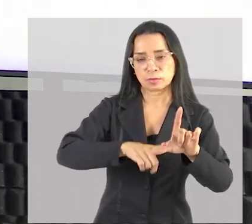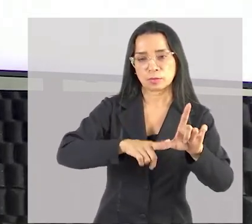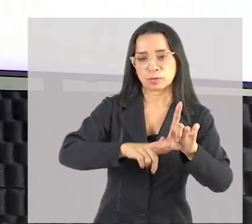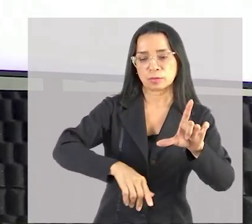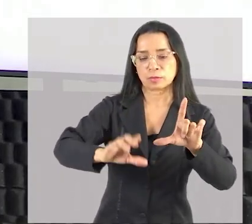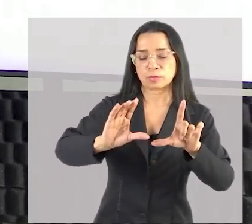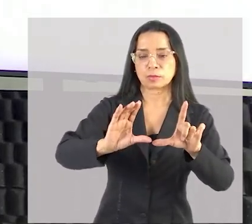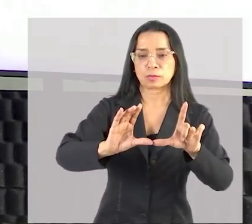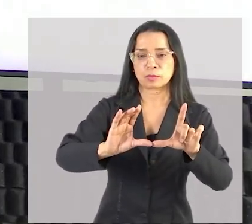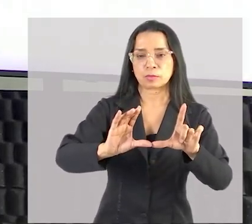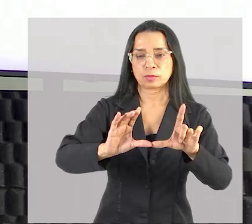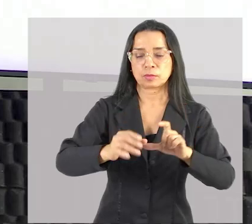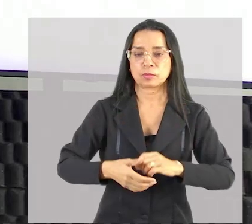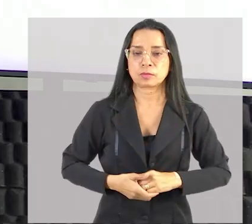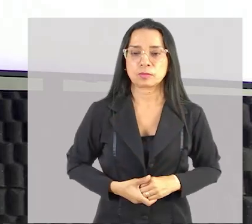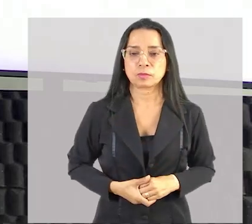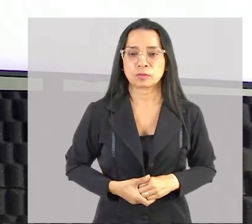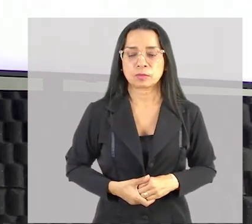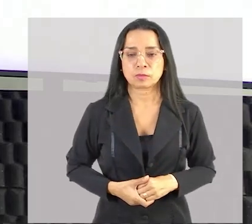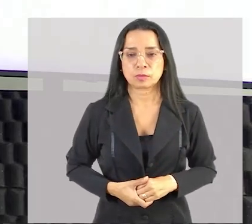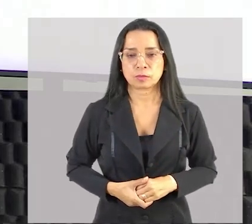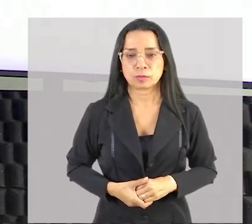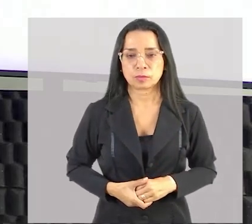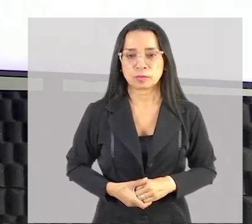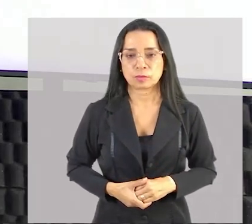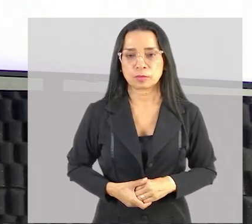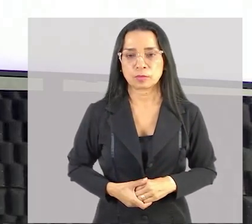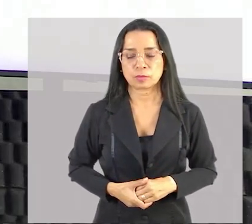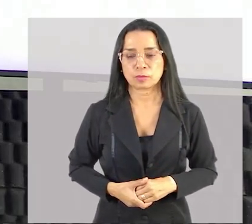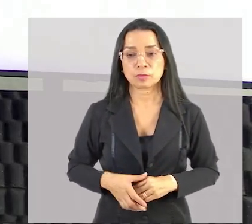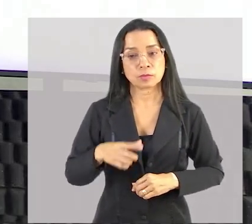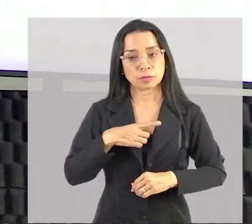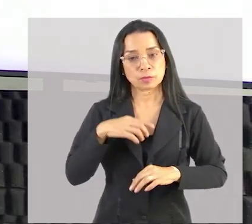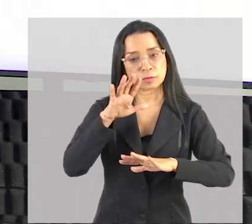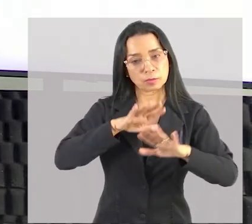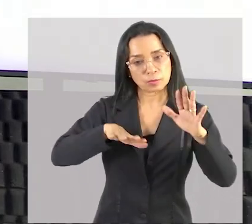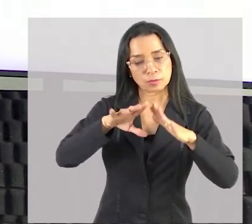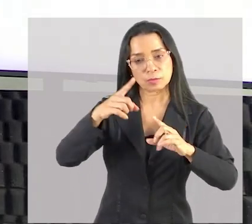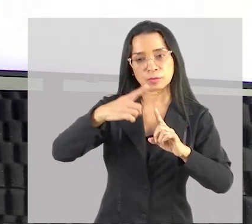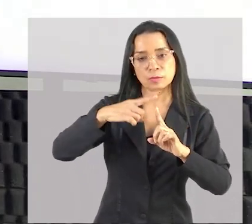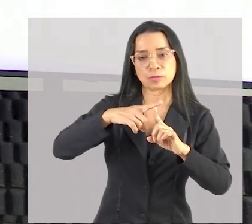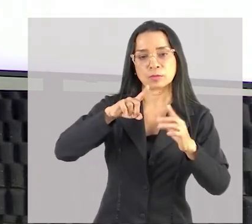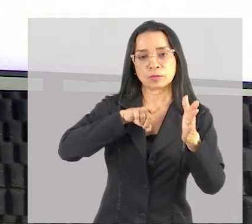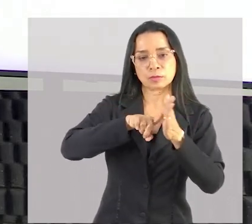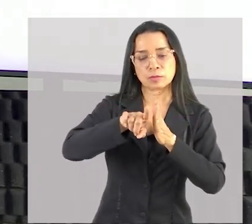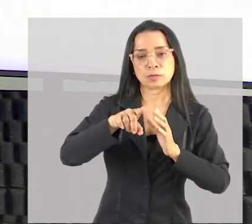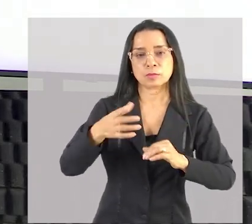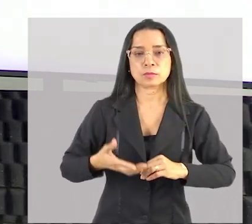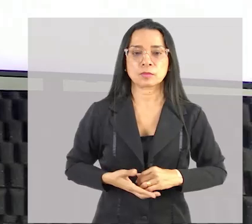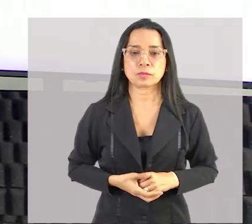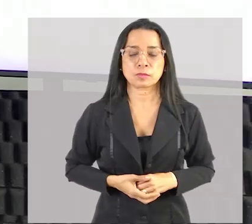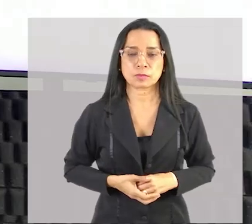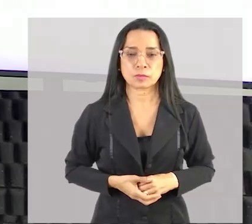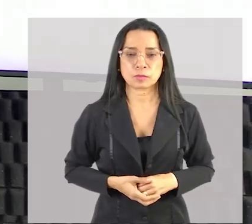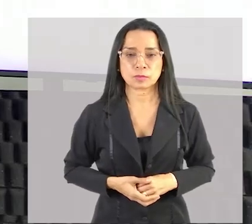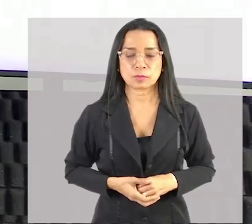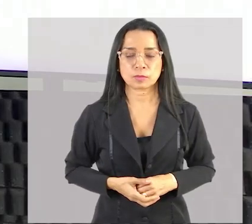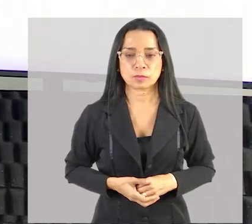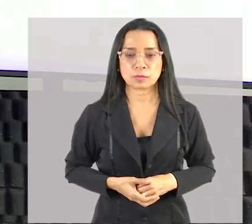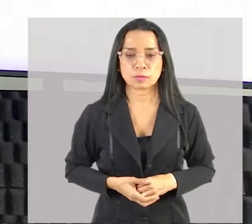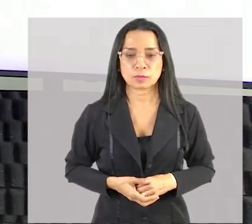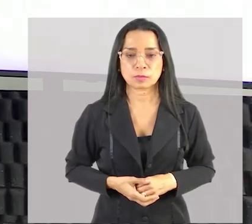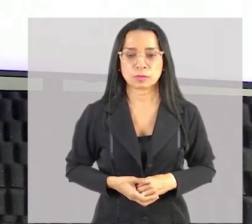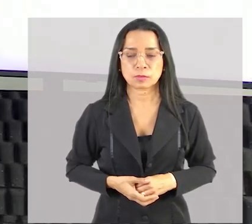aí a letra C, substituição, tá? Então, tem que ter muito cuidado com esse tipo de questão. A pegada é muito boa. A pegada é muito